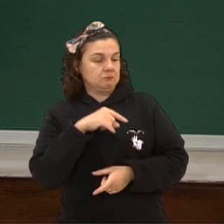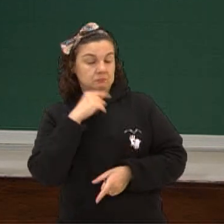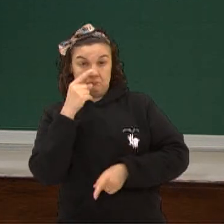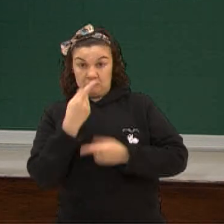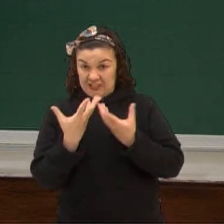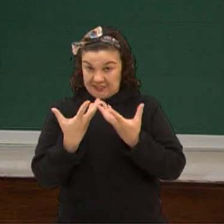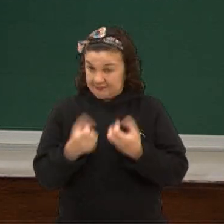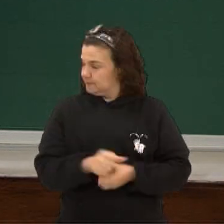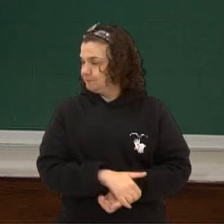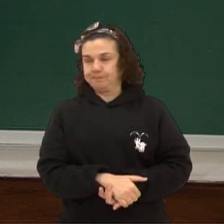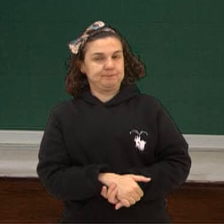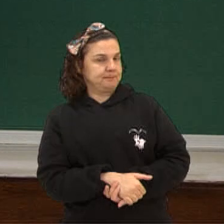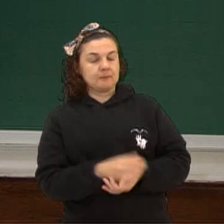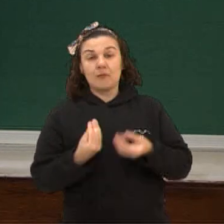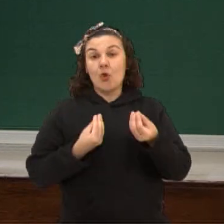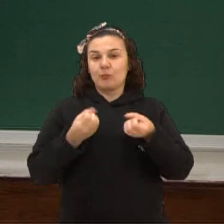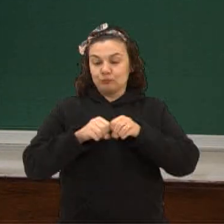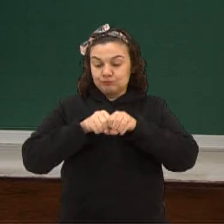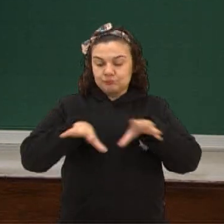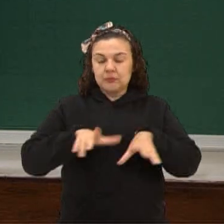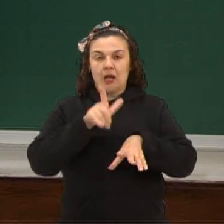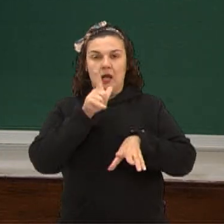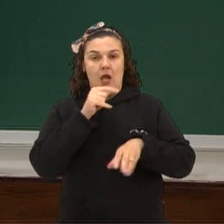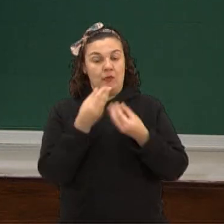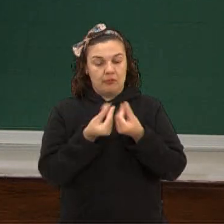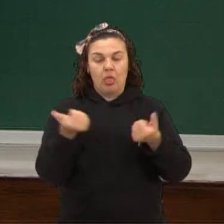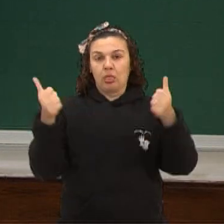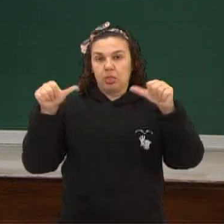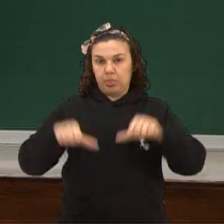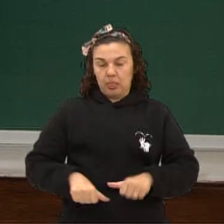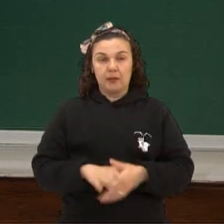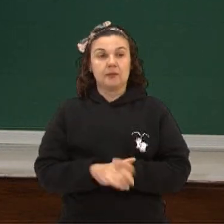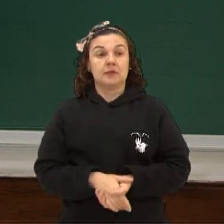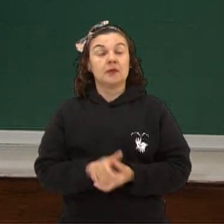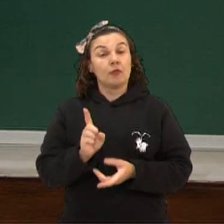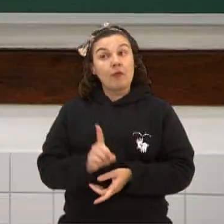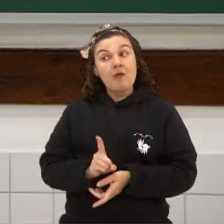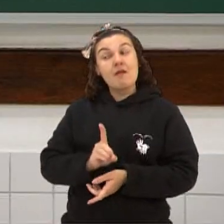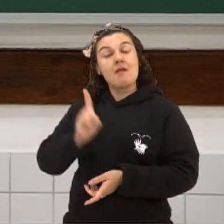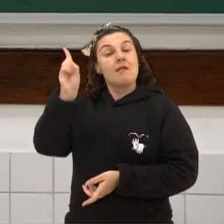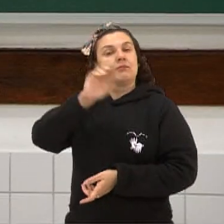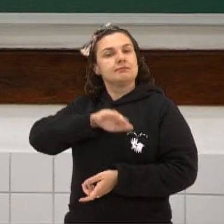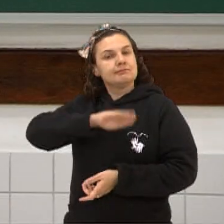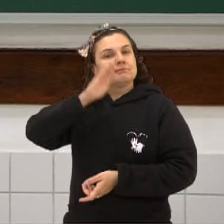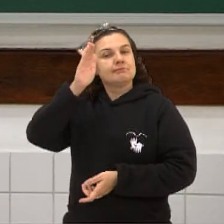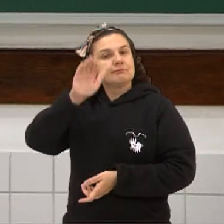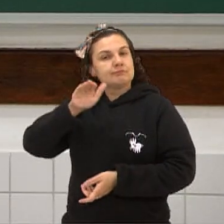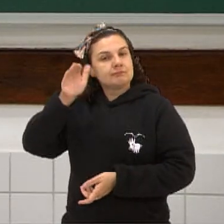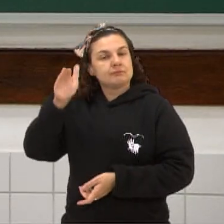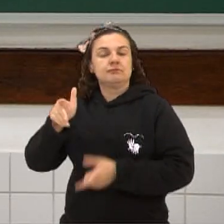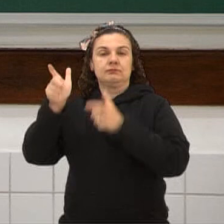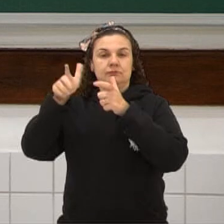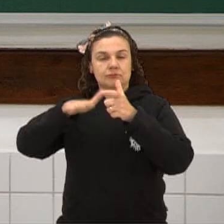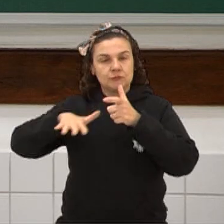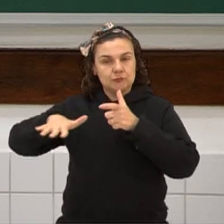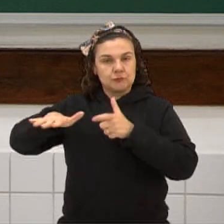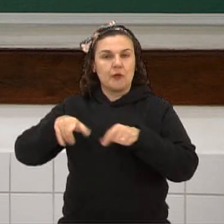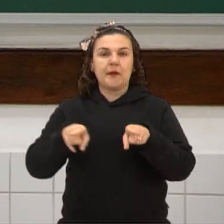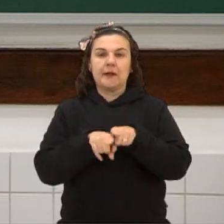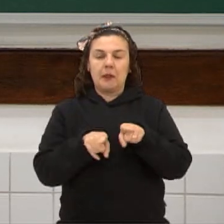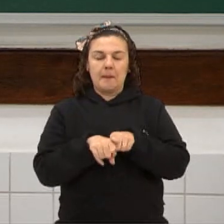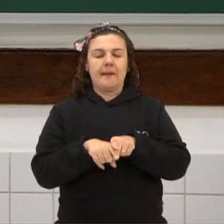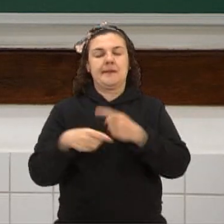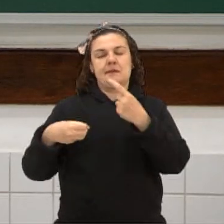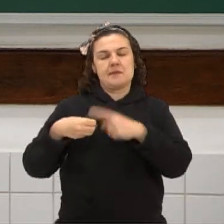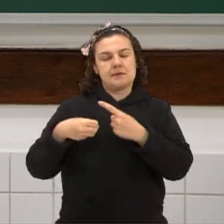que fosse oferecida uma água de má qualidade. Então, foram buscar lá nos mananciais da Serra, nos contrafortes aqui do município